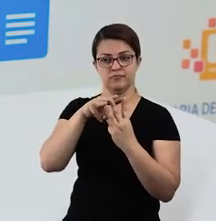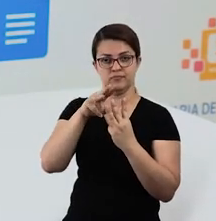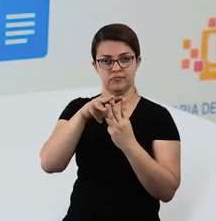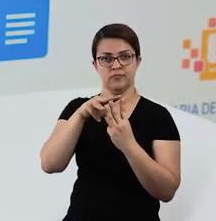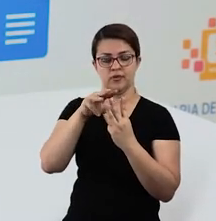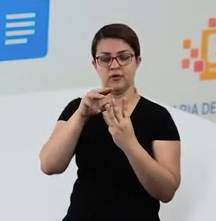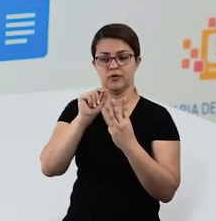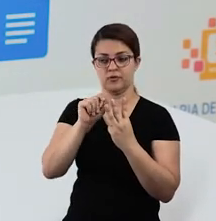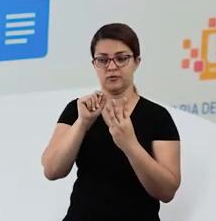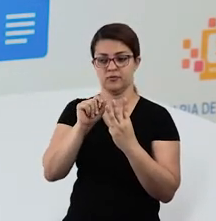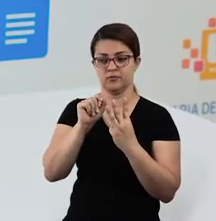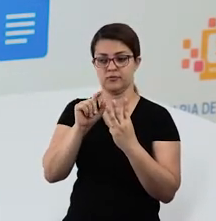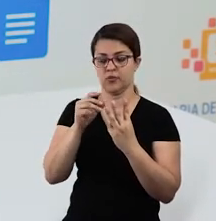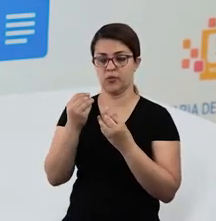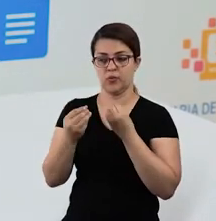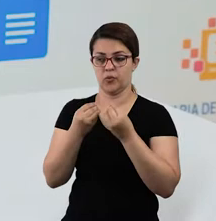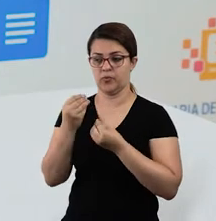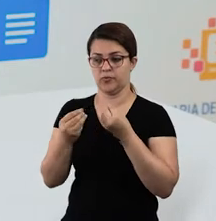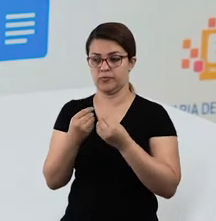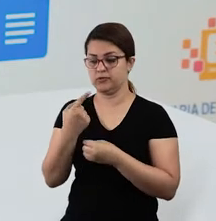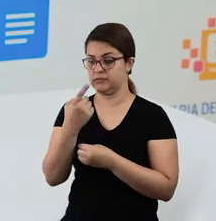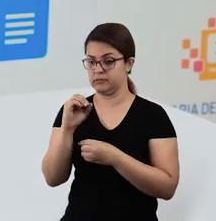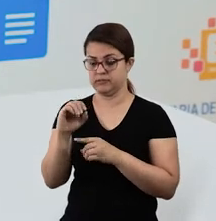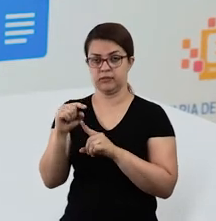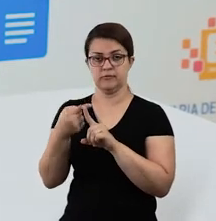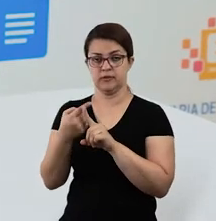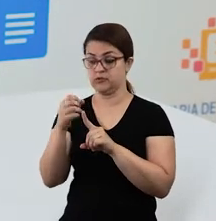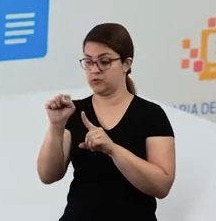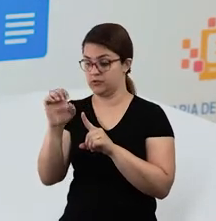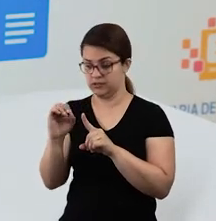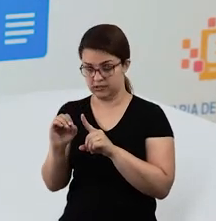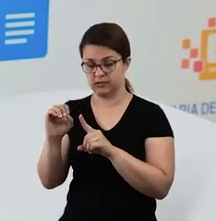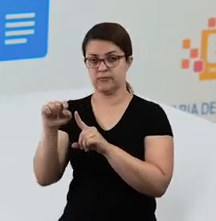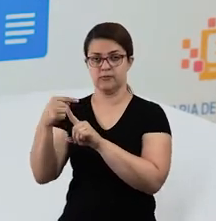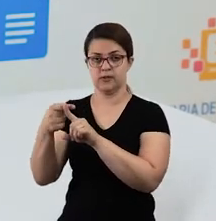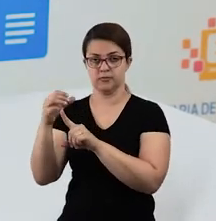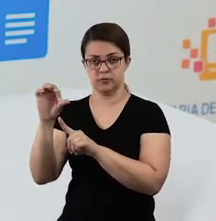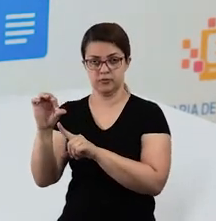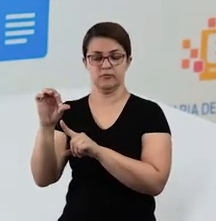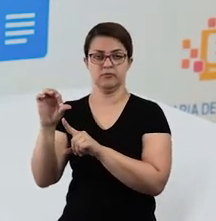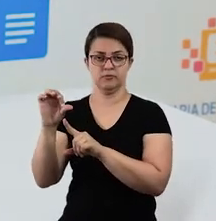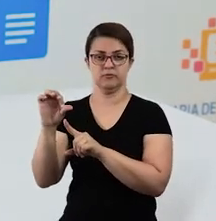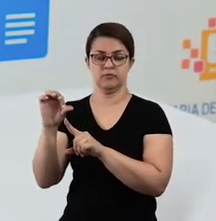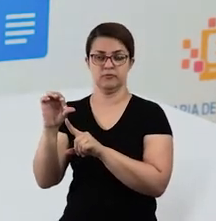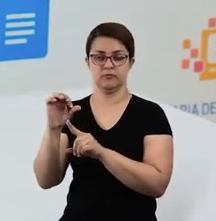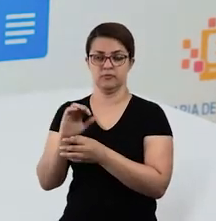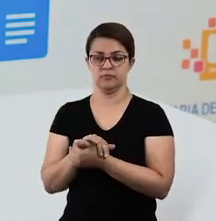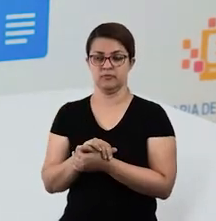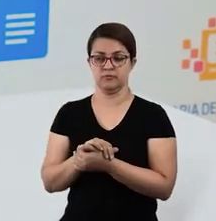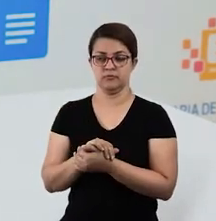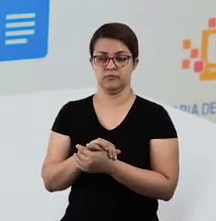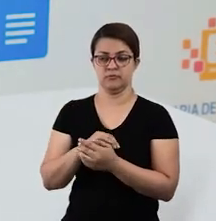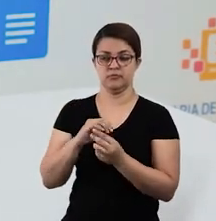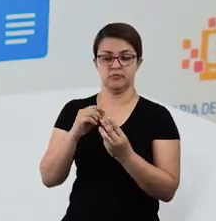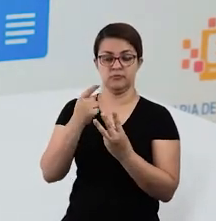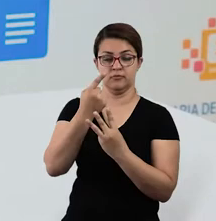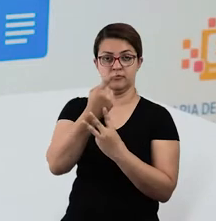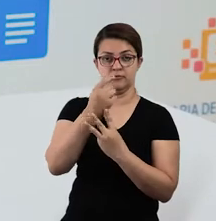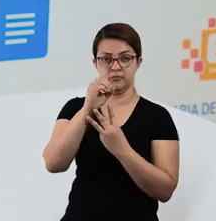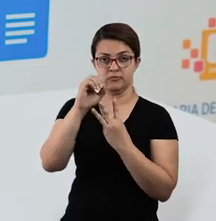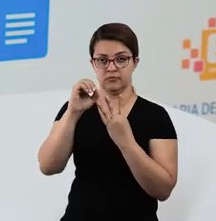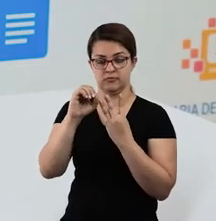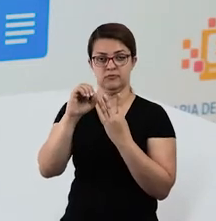9 unidades, e ele decomposto. 100 mais 80 mais 9, né? Então, ó, o 1